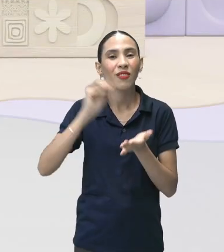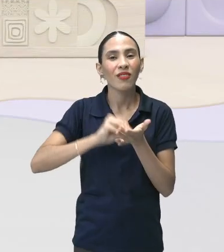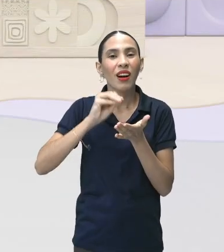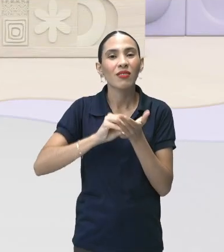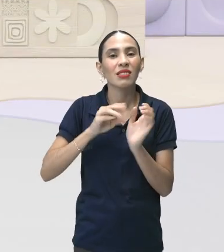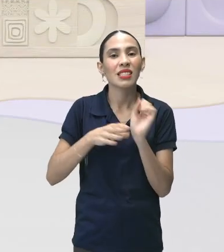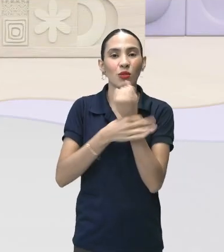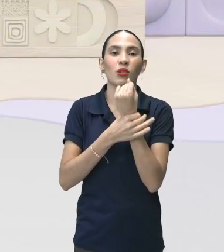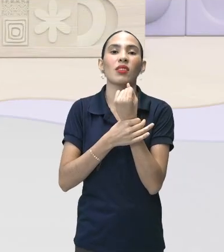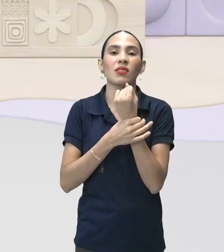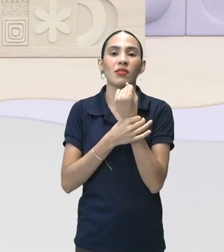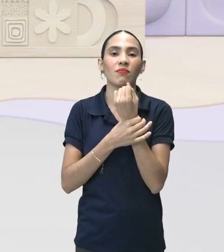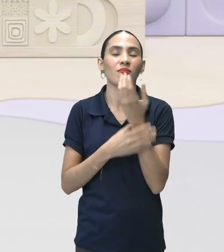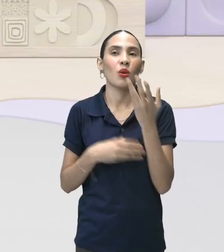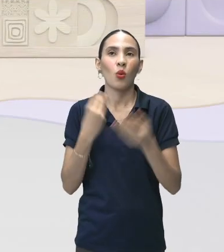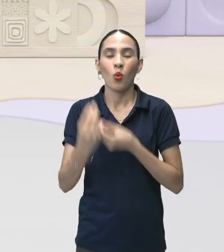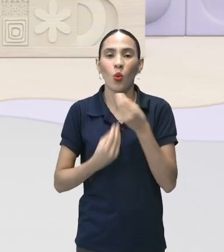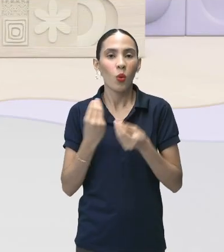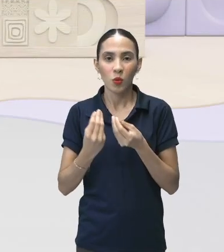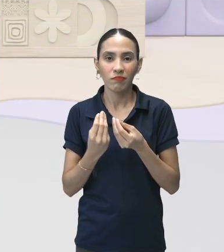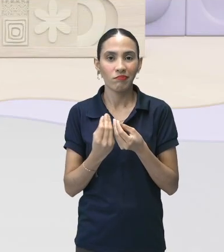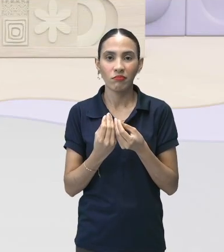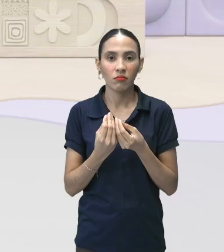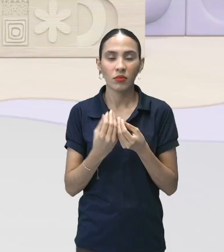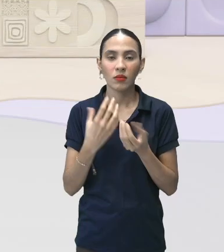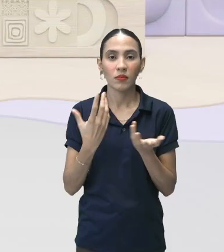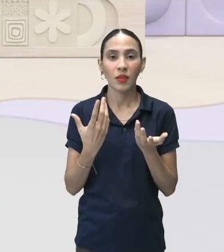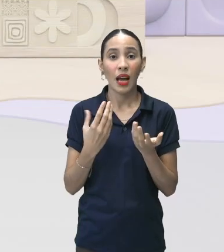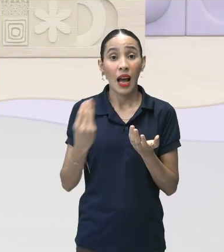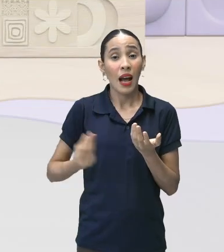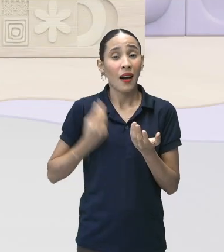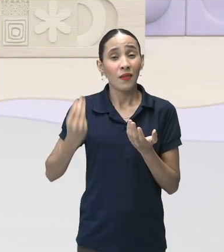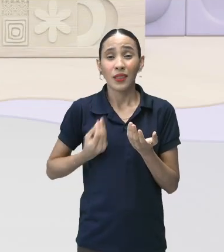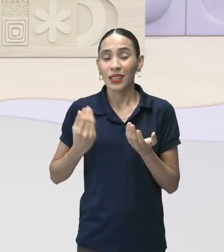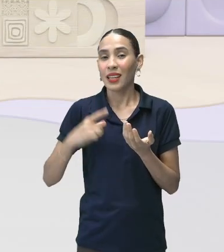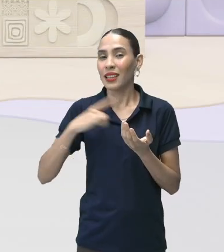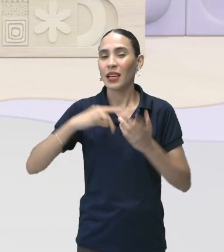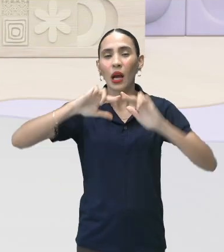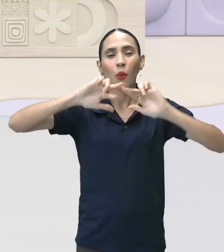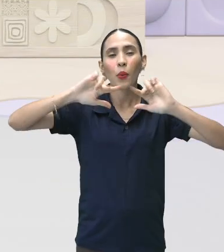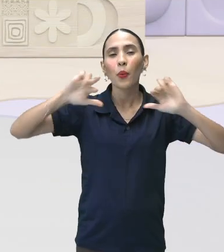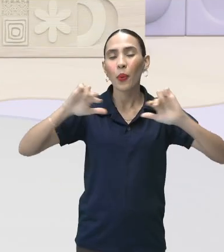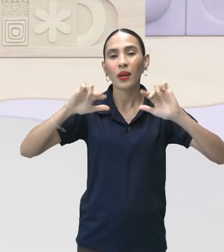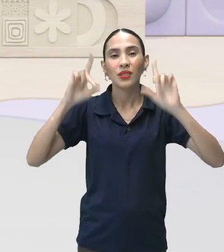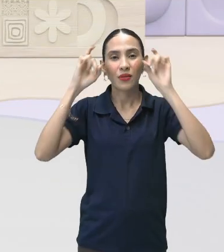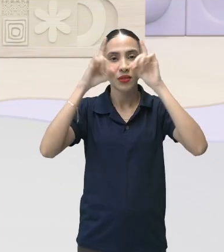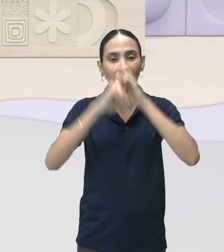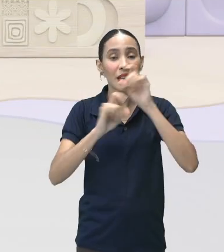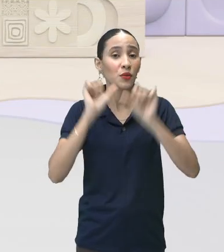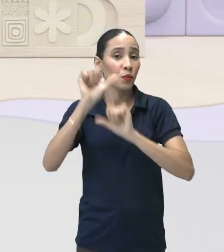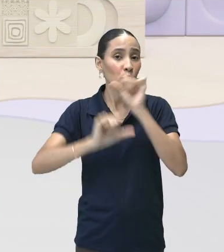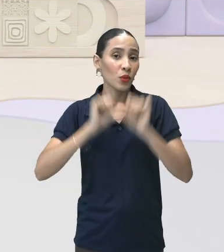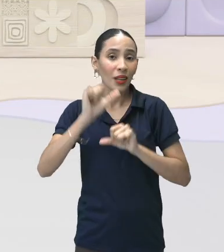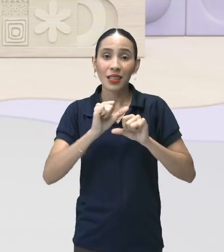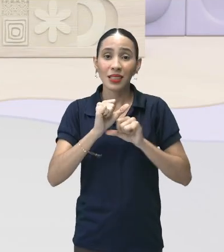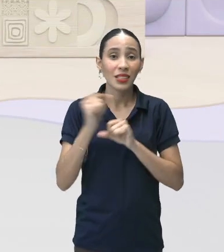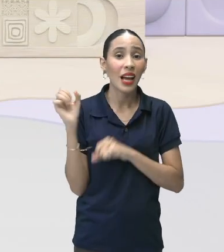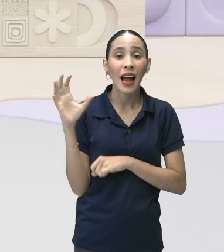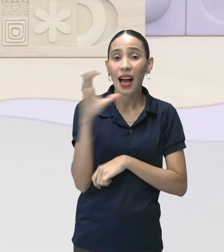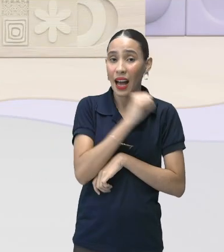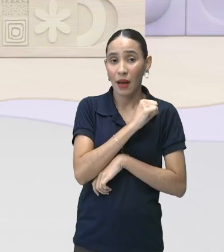com as incertezas, com o desconhecido. A vida está cheia de desafios, como mudanças